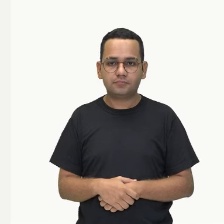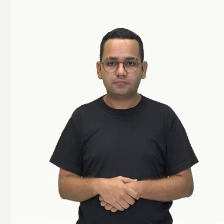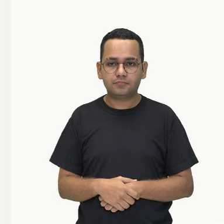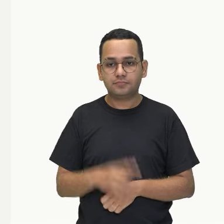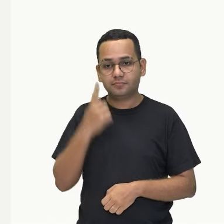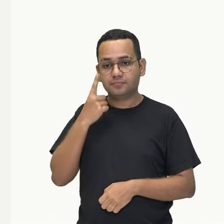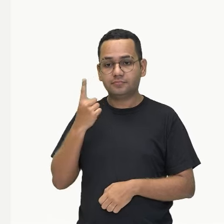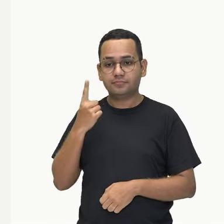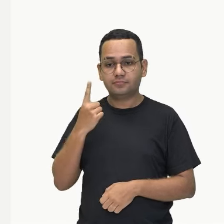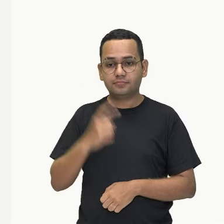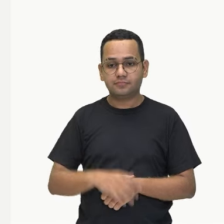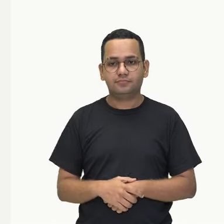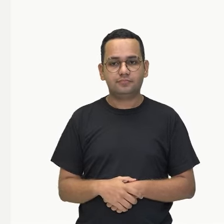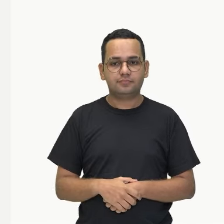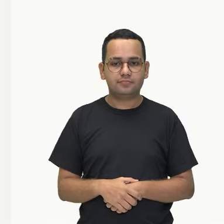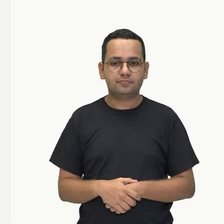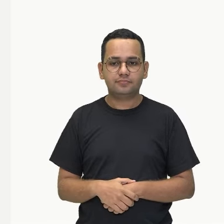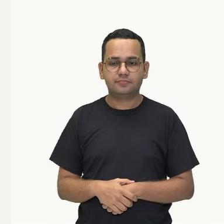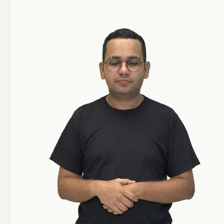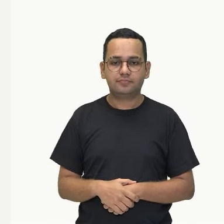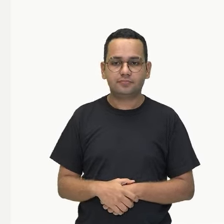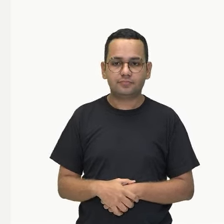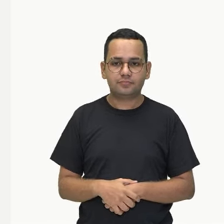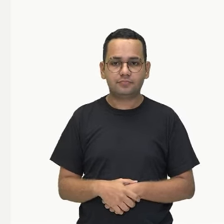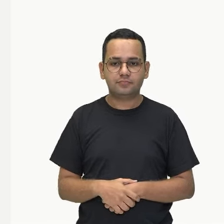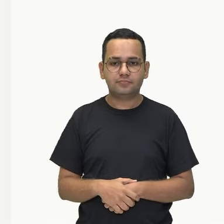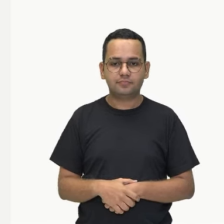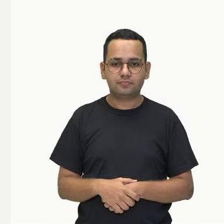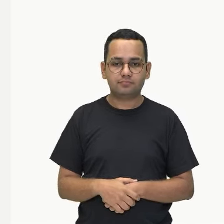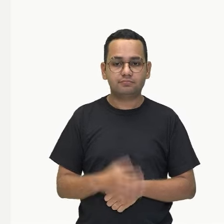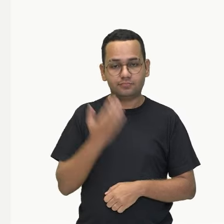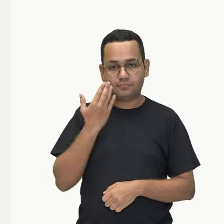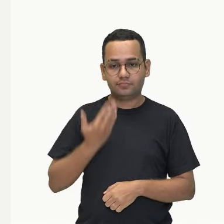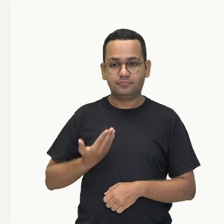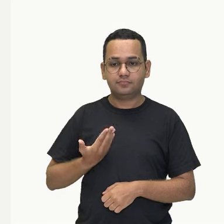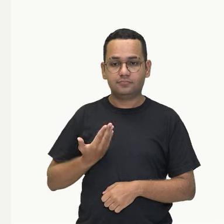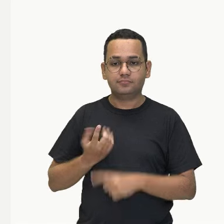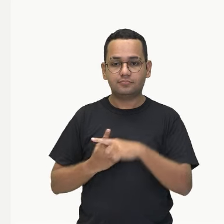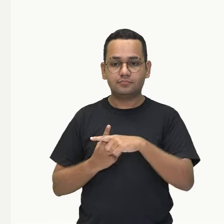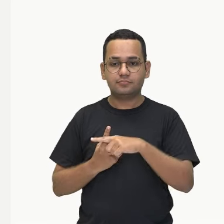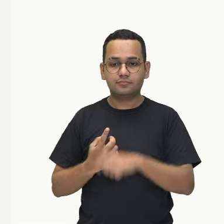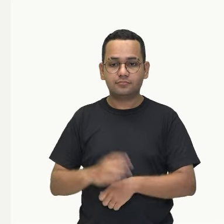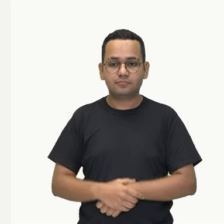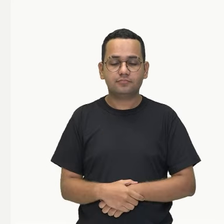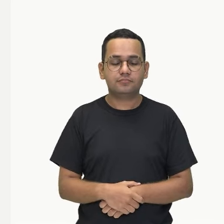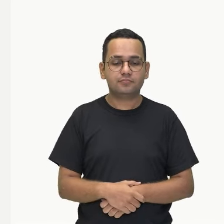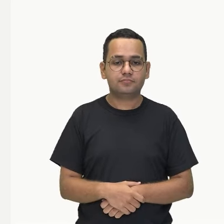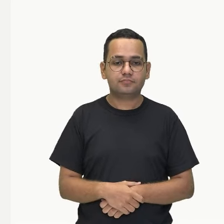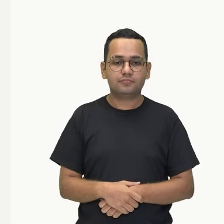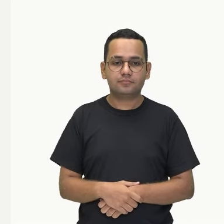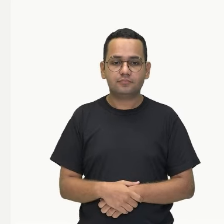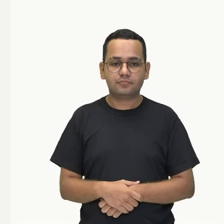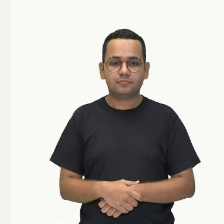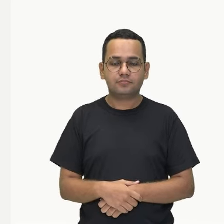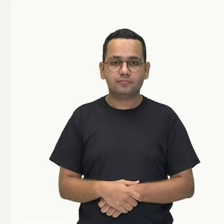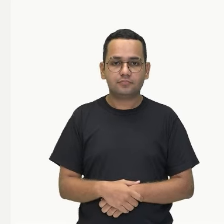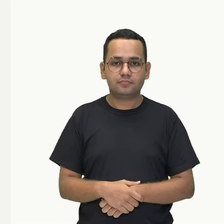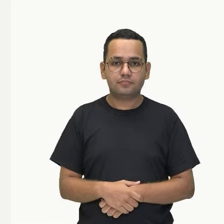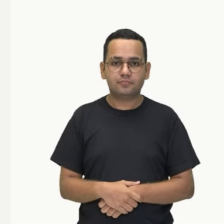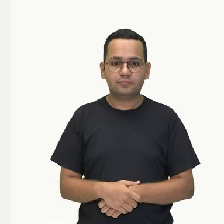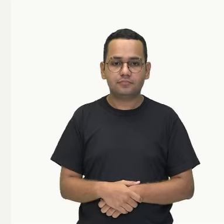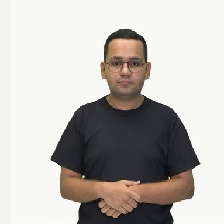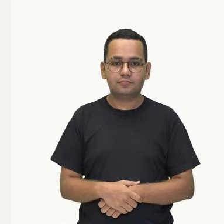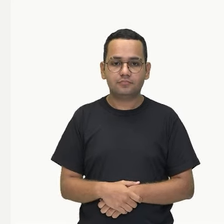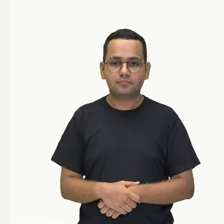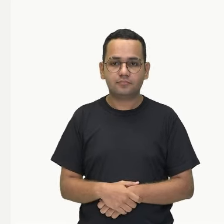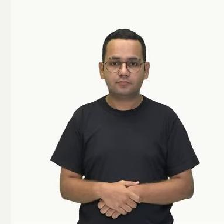menos dá mais. Por isso que deu mais. Tá bom? Então, observe. Toda